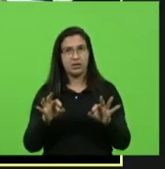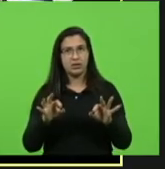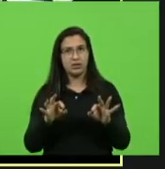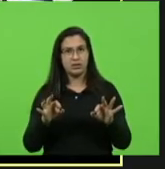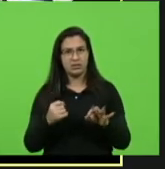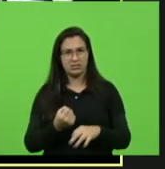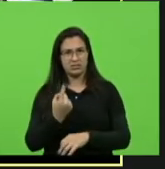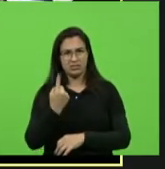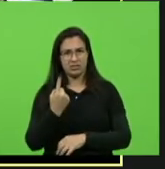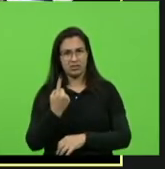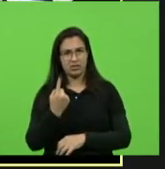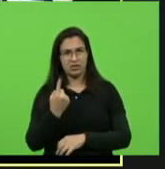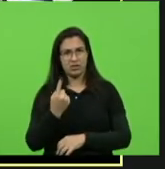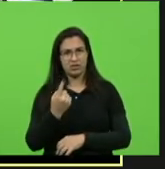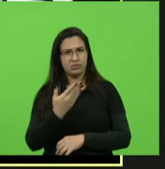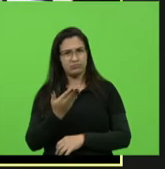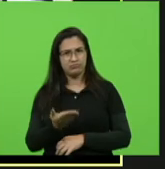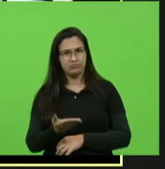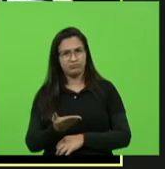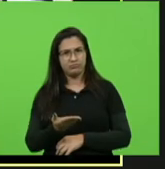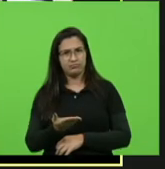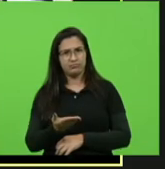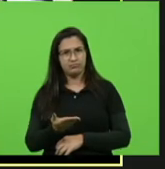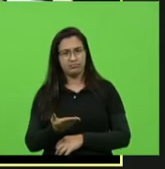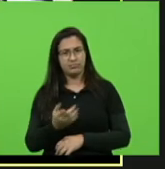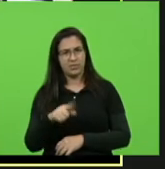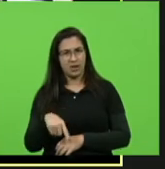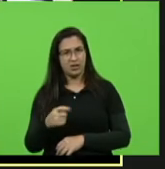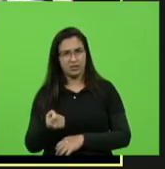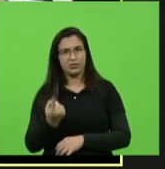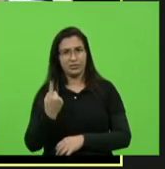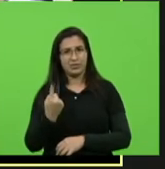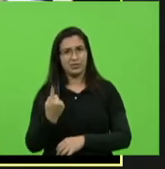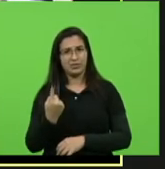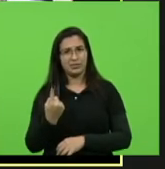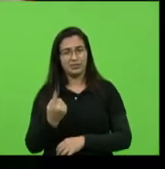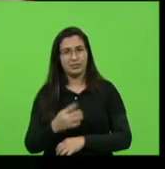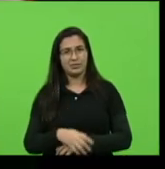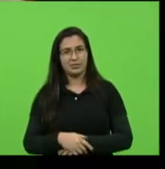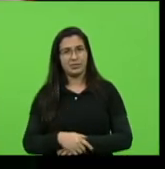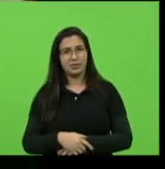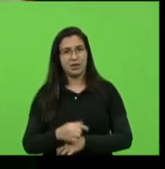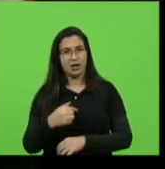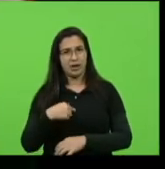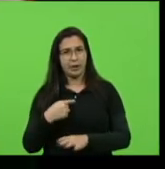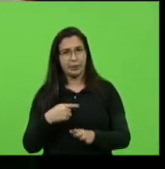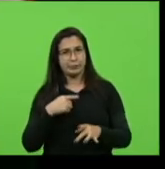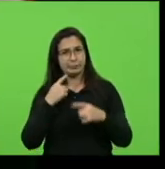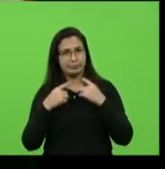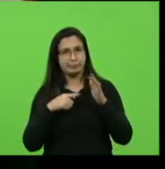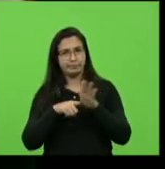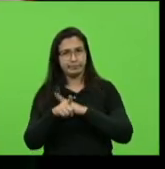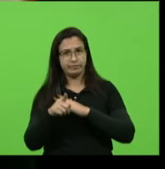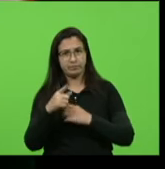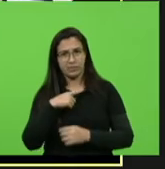estranha essa situação? No mínimo, né? Estranha? Só essa minha indagação, colega.